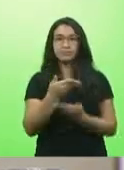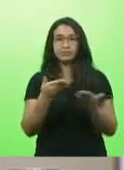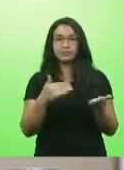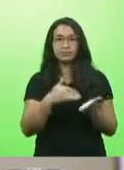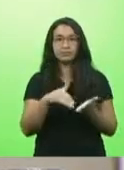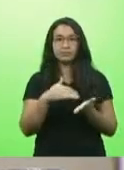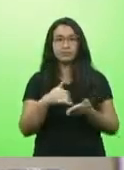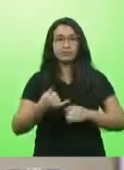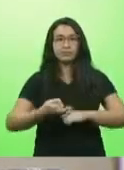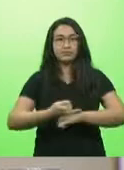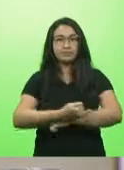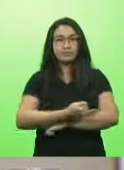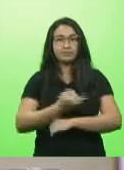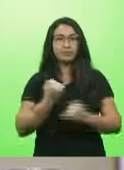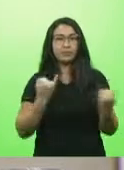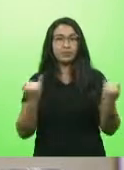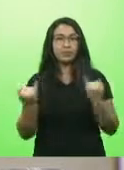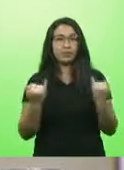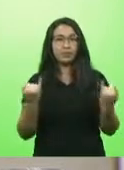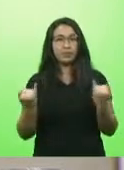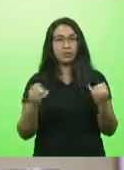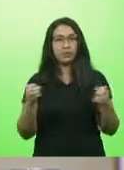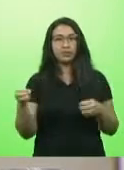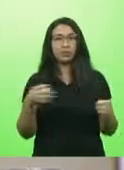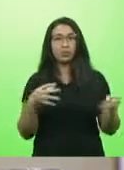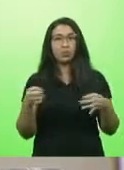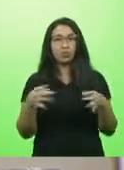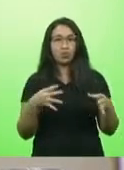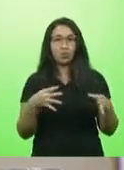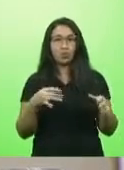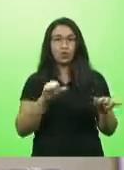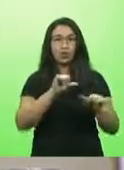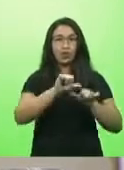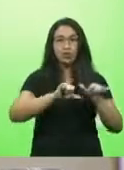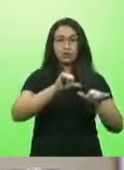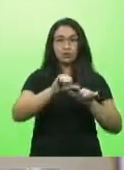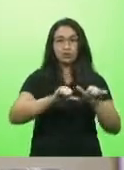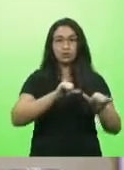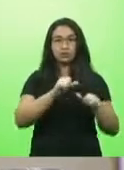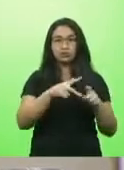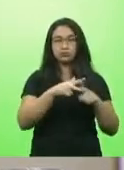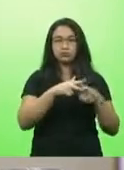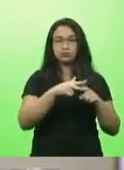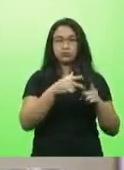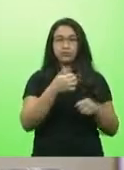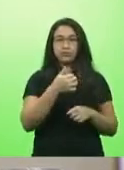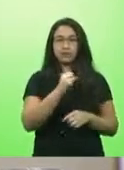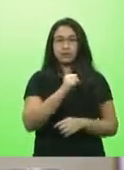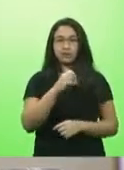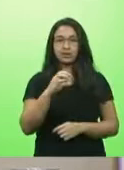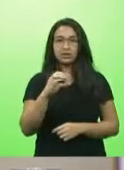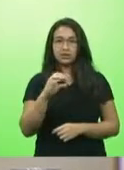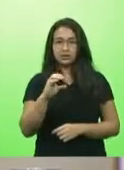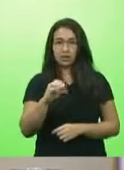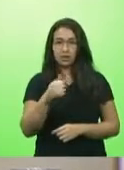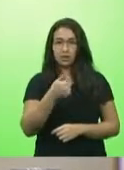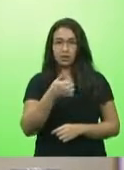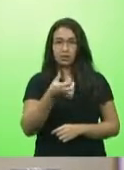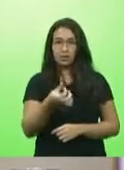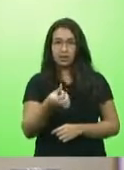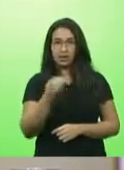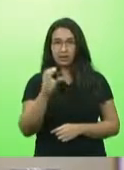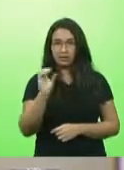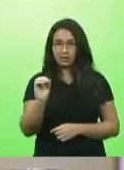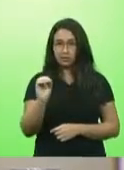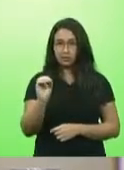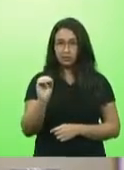infraestrutura informações atualizadas acerca do projeto de restauração da SCC 160 entre os municípios de Pinhalzinho e Bom Jesus do Oeste em